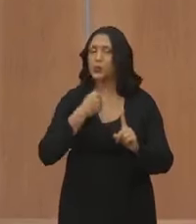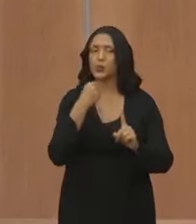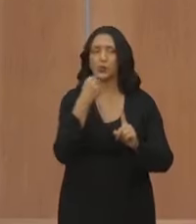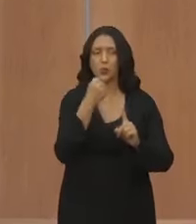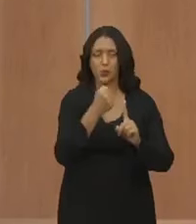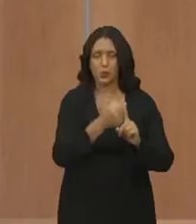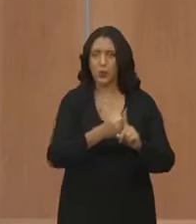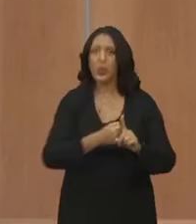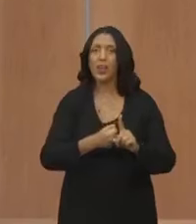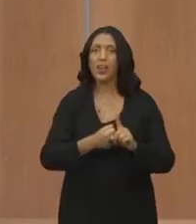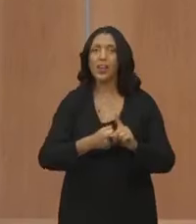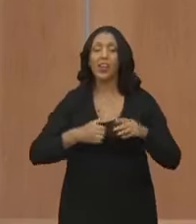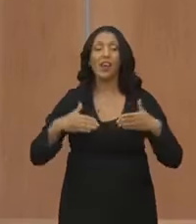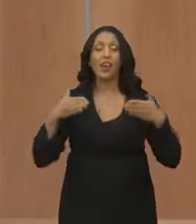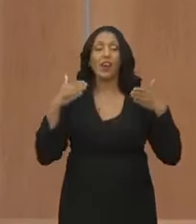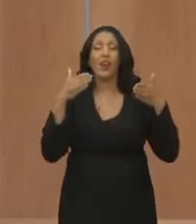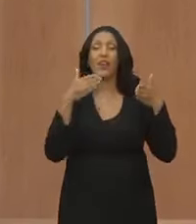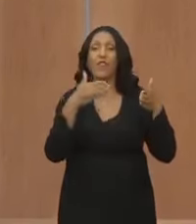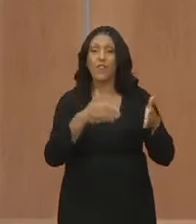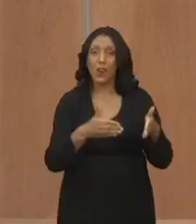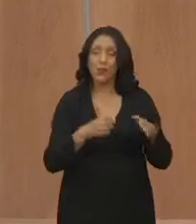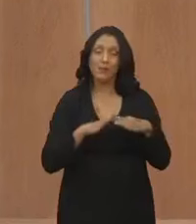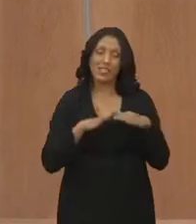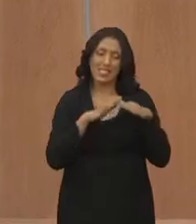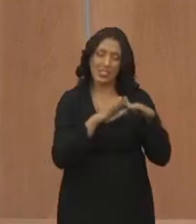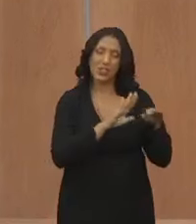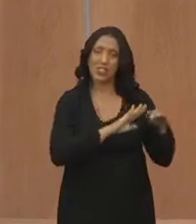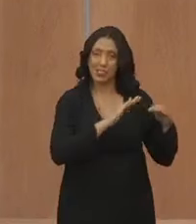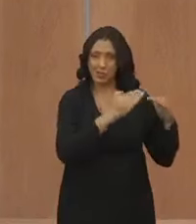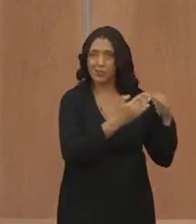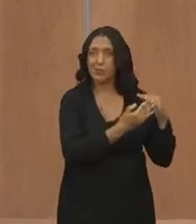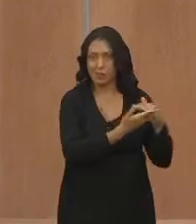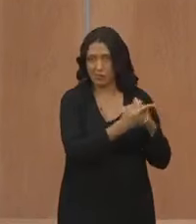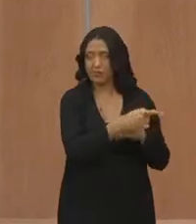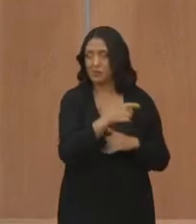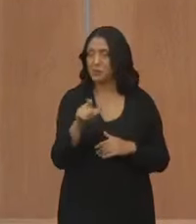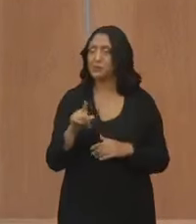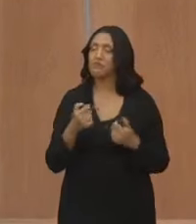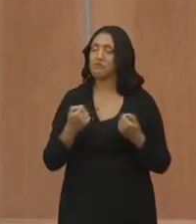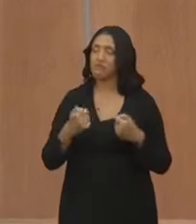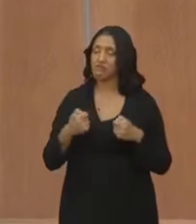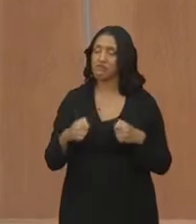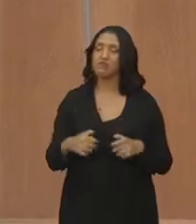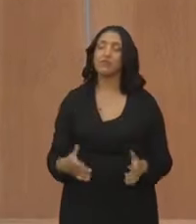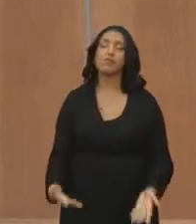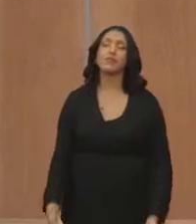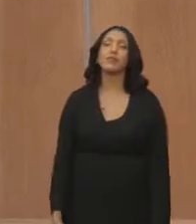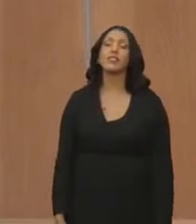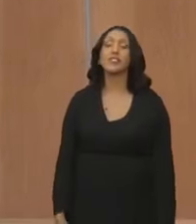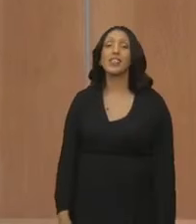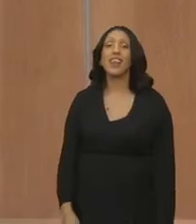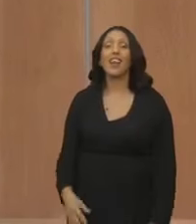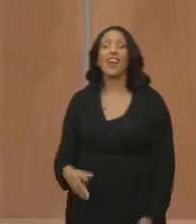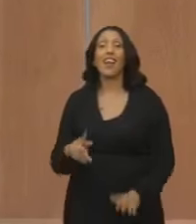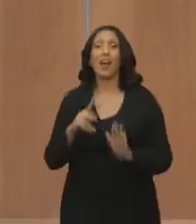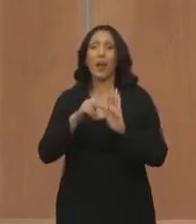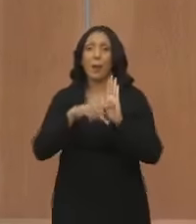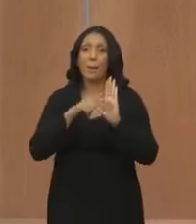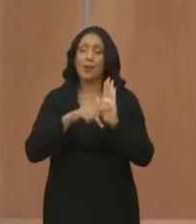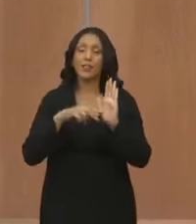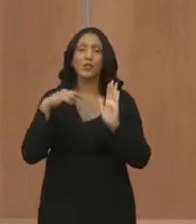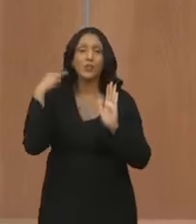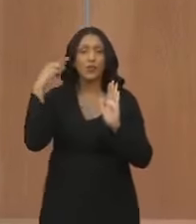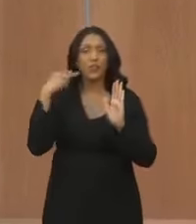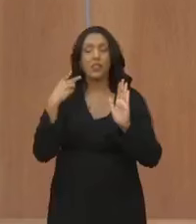casa, um projeto polêmico, né, um projeto que todos os vereadores provavelmente vão falar, expressar suas